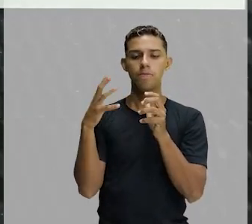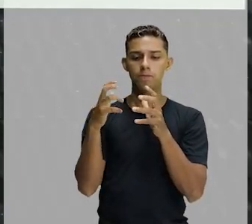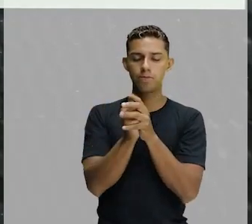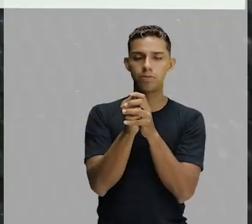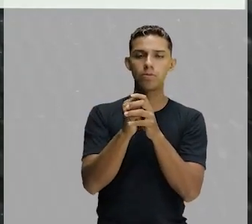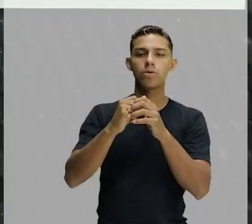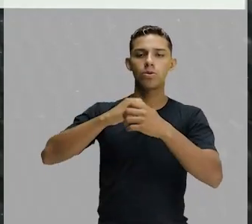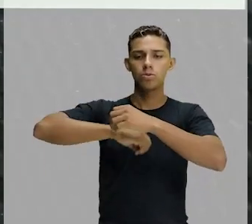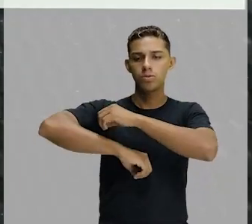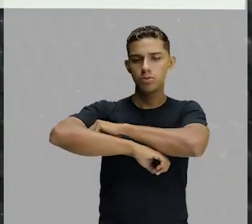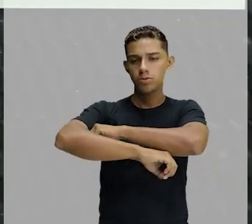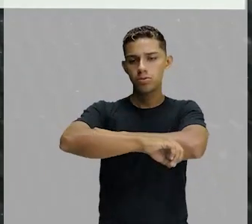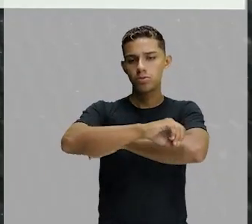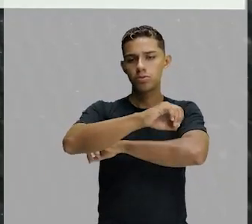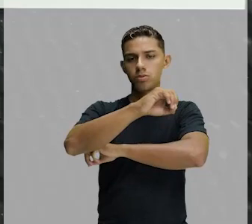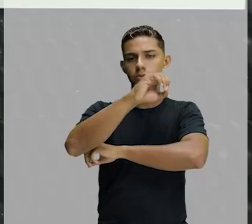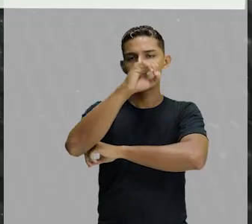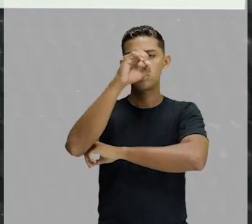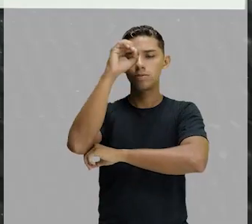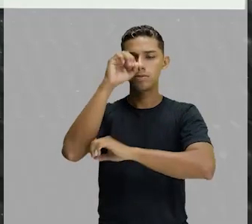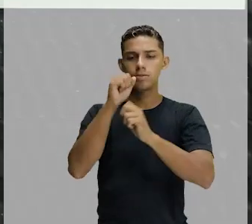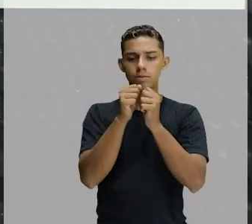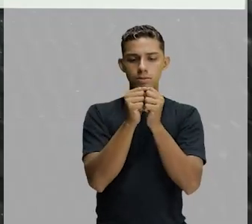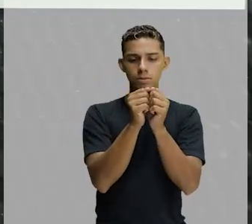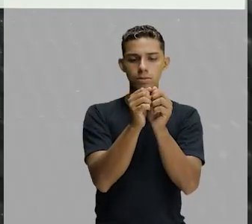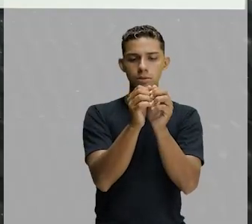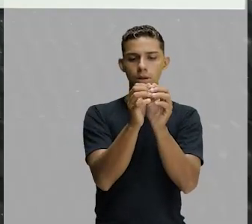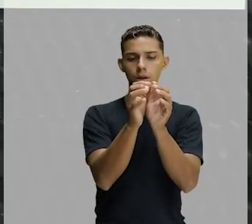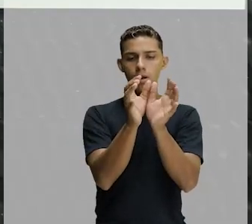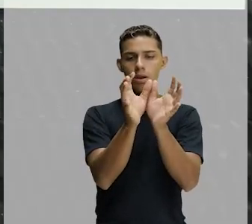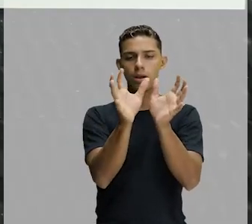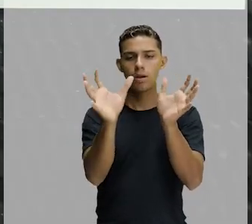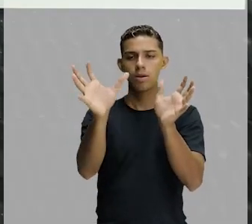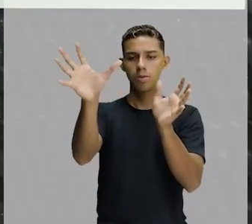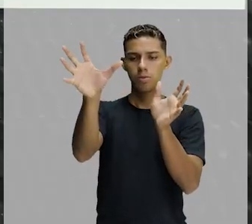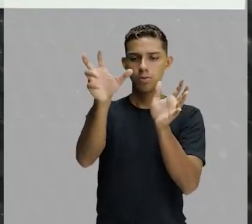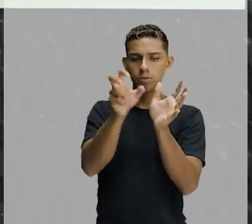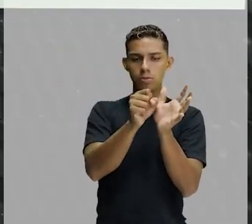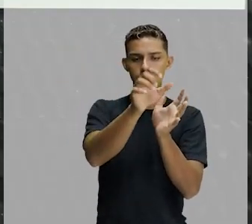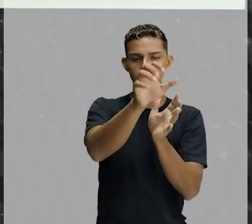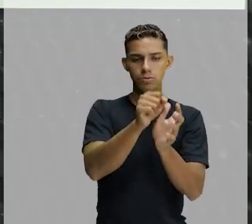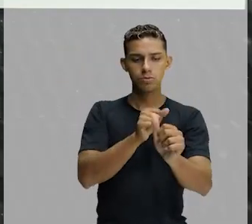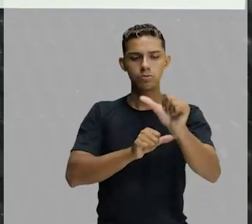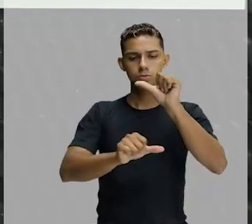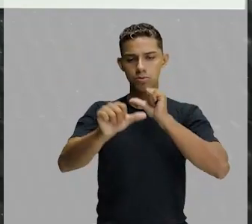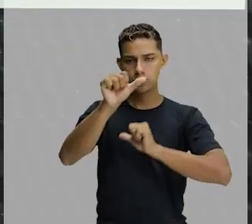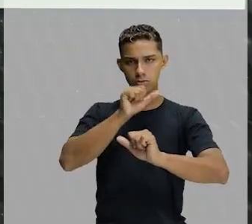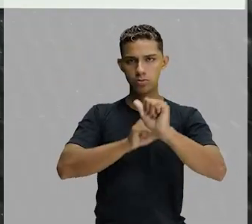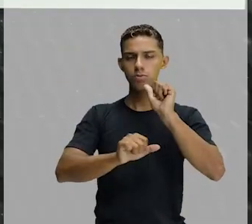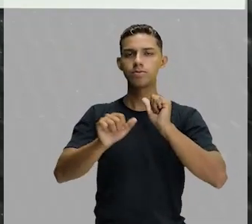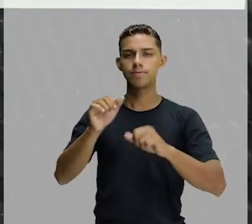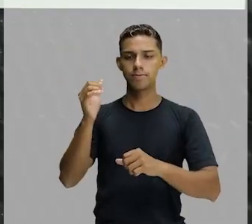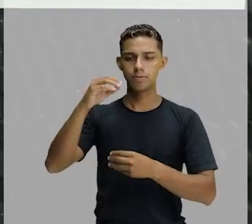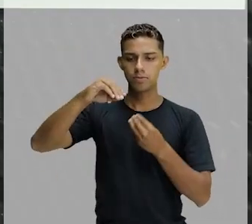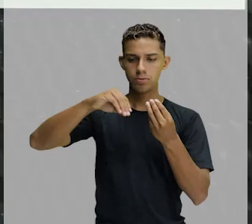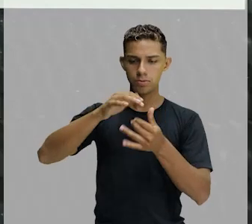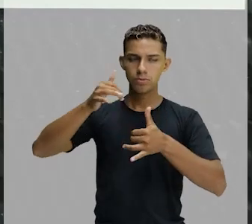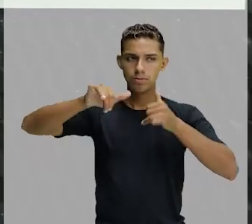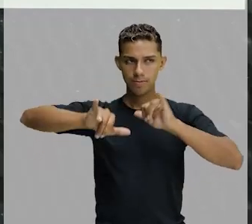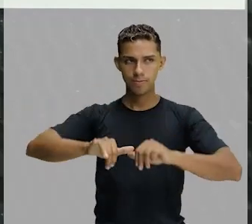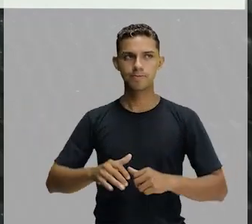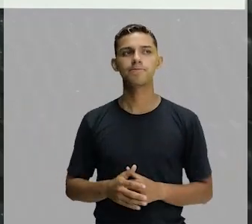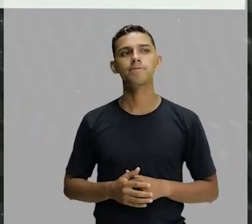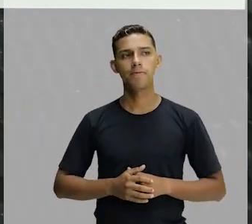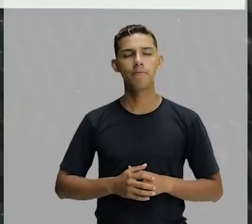possa promover um processo fotossintético, né, que é onde ocorrem as trocas gasosas. Beleza? O segundo